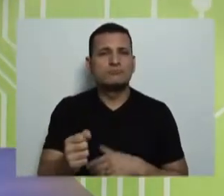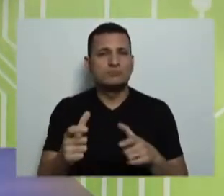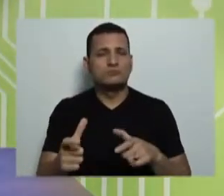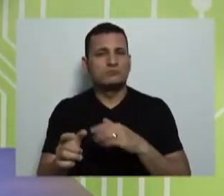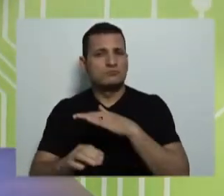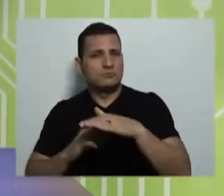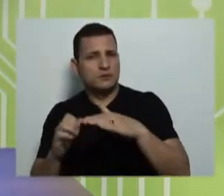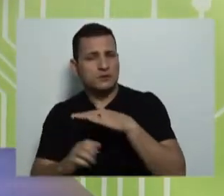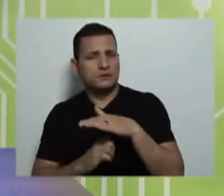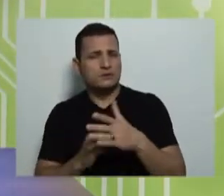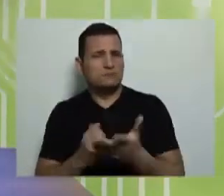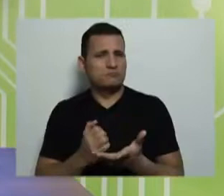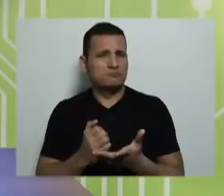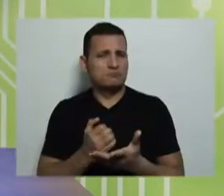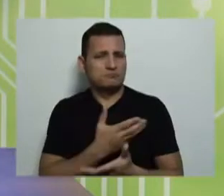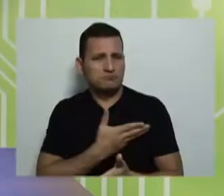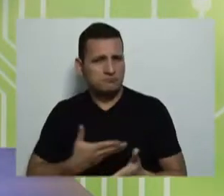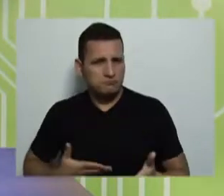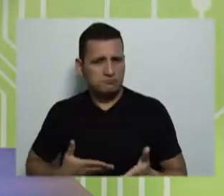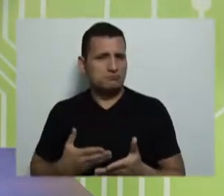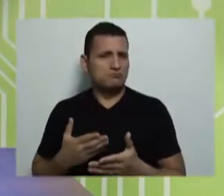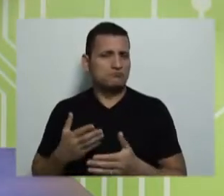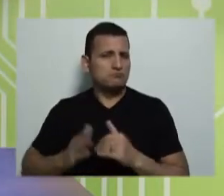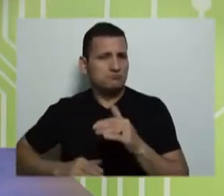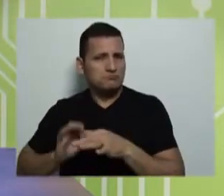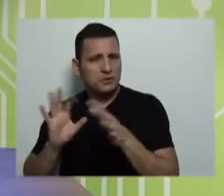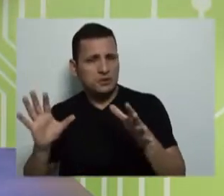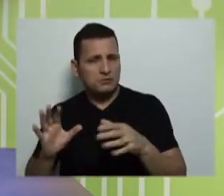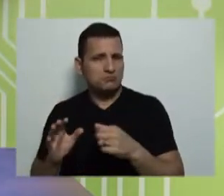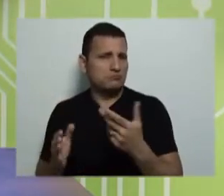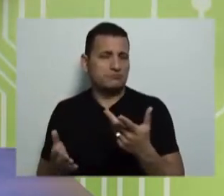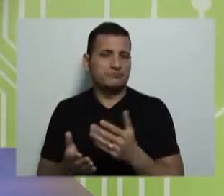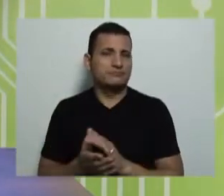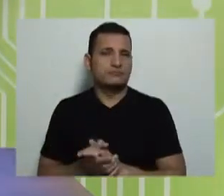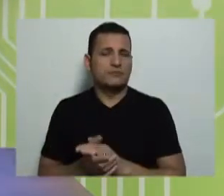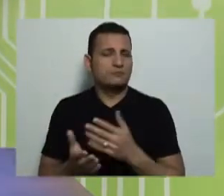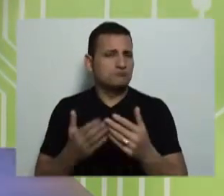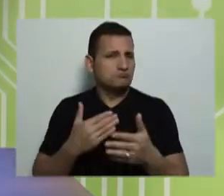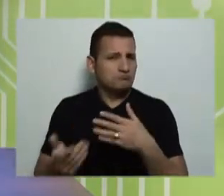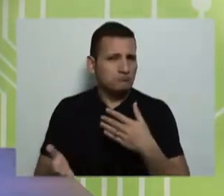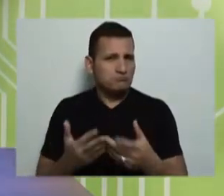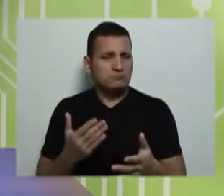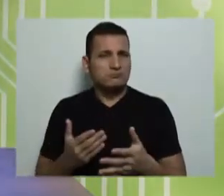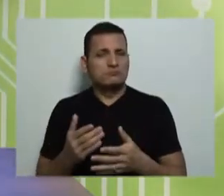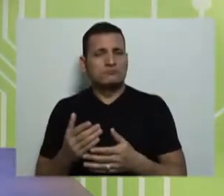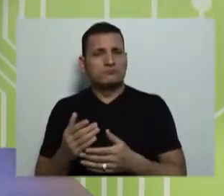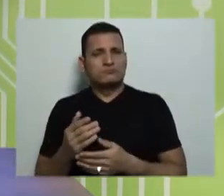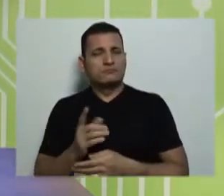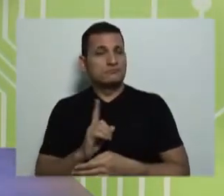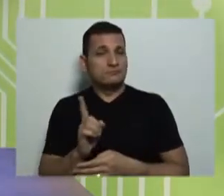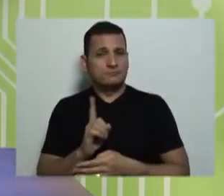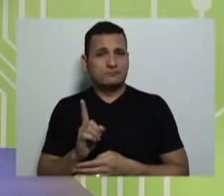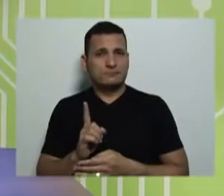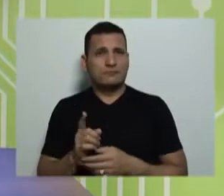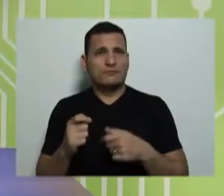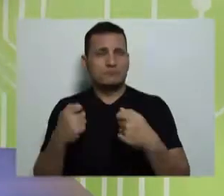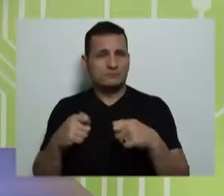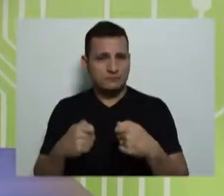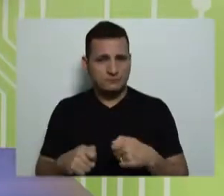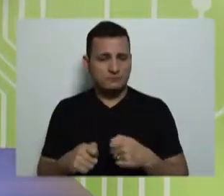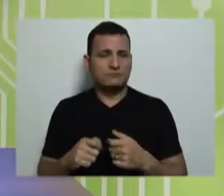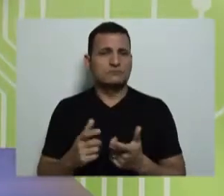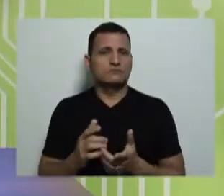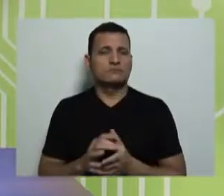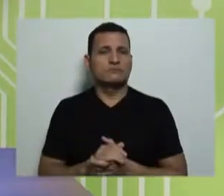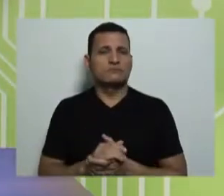Empresa, órgão público ou profissional liberal? Qualquer empresa, órgão público ou profissional liberal? Não, senhores. Necessário que a